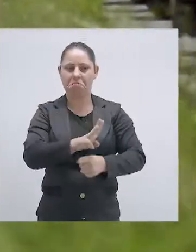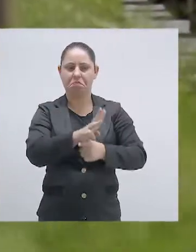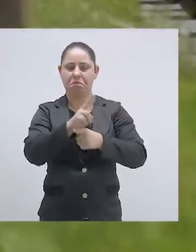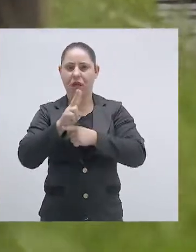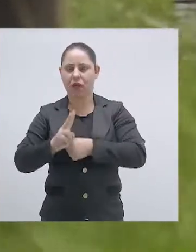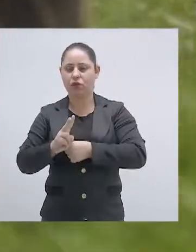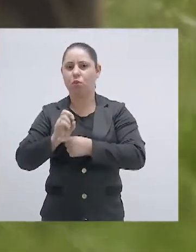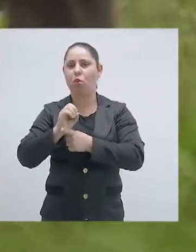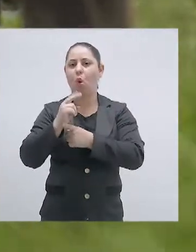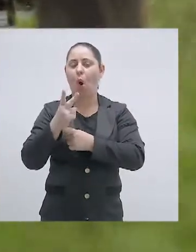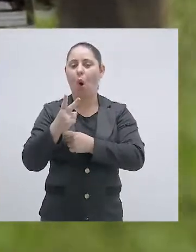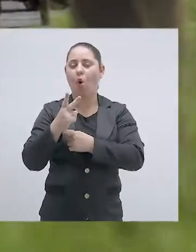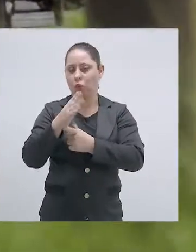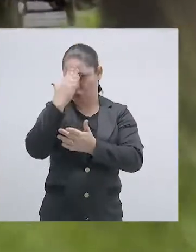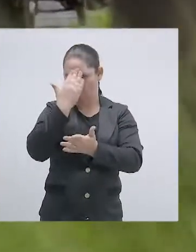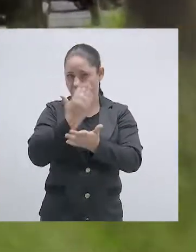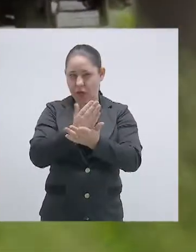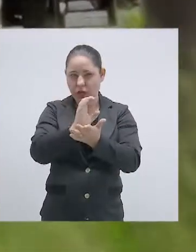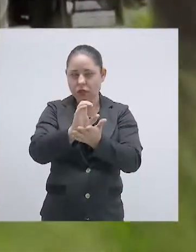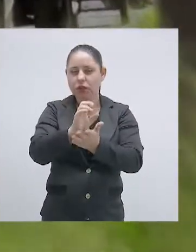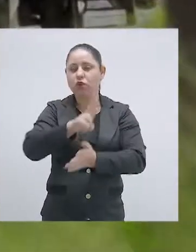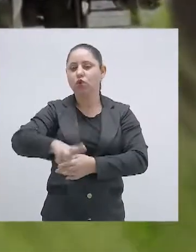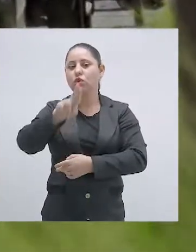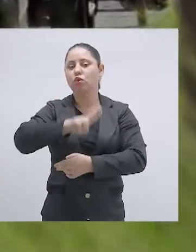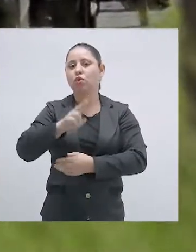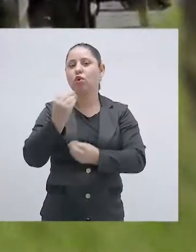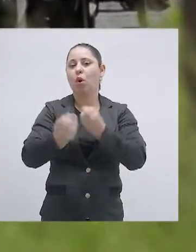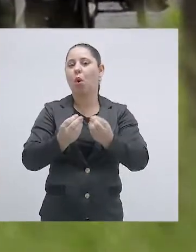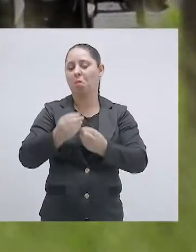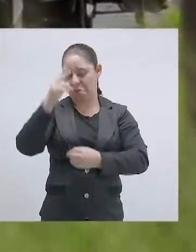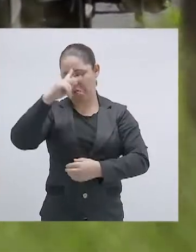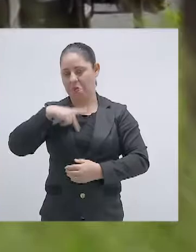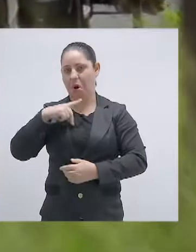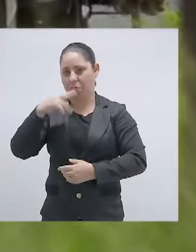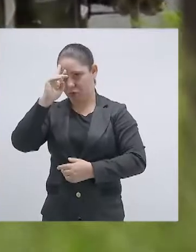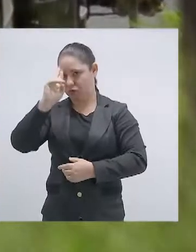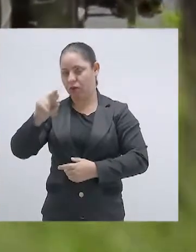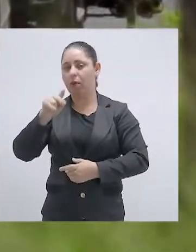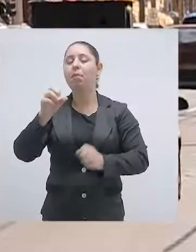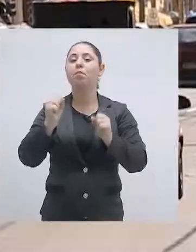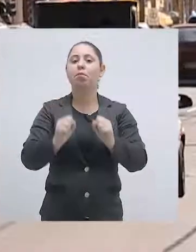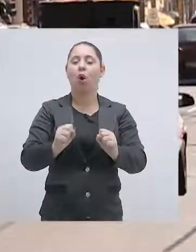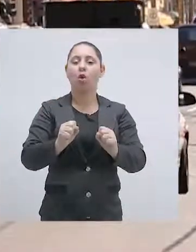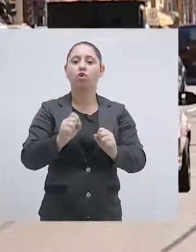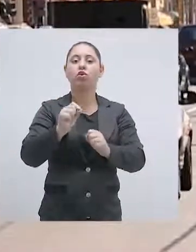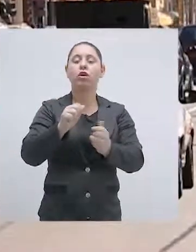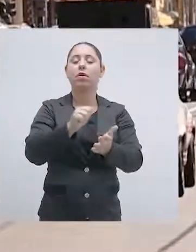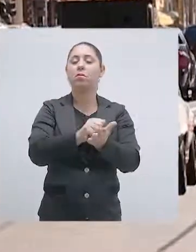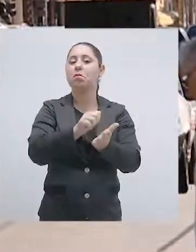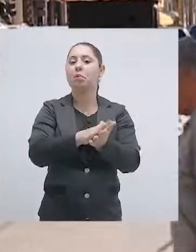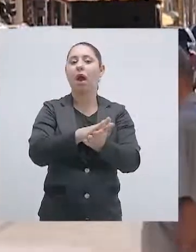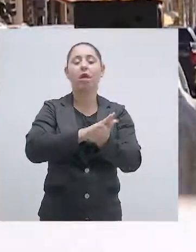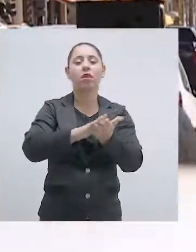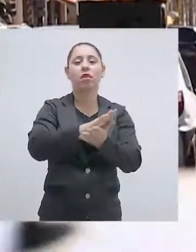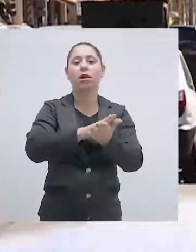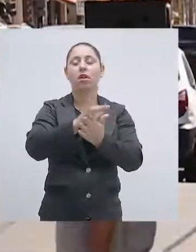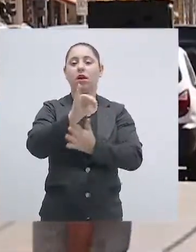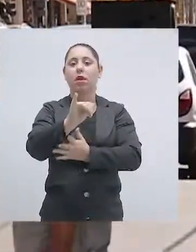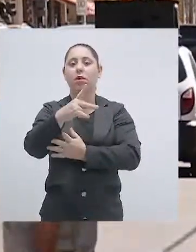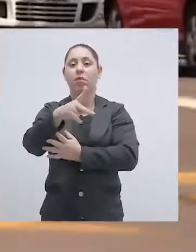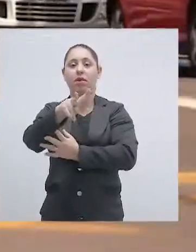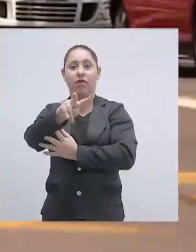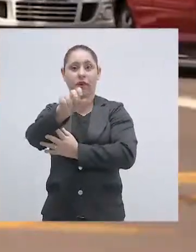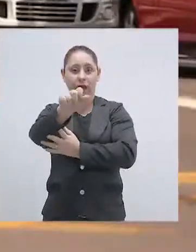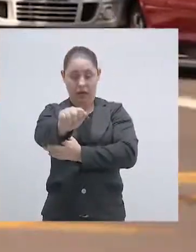criminoso recebe um bem por empréstimo ou em confiança e passa a usá-lo como se fosse seu dono, poderão ser isentos em Mato Grosso do